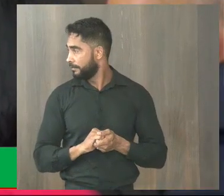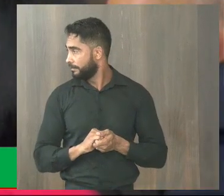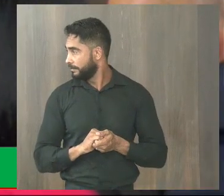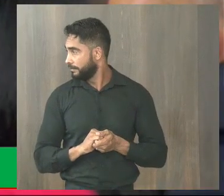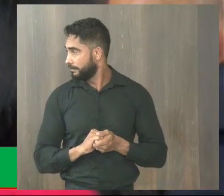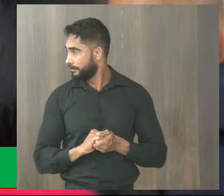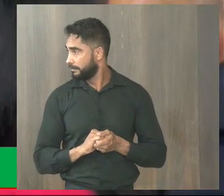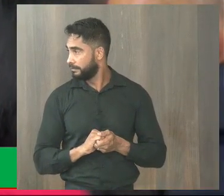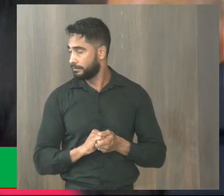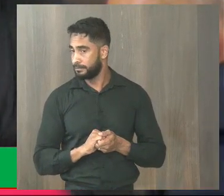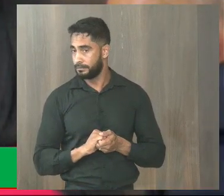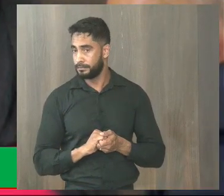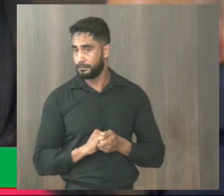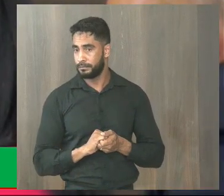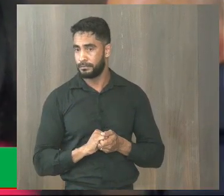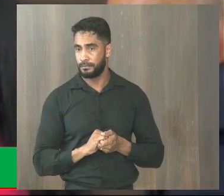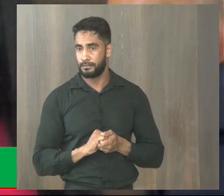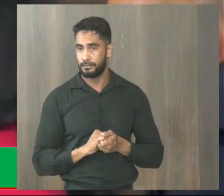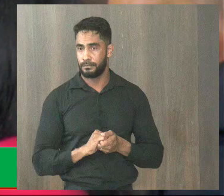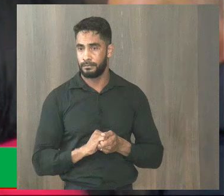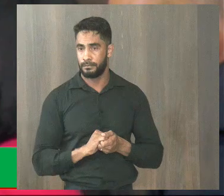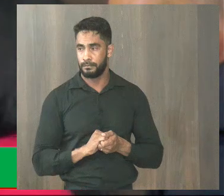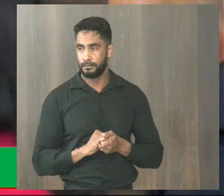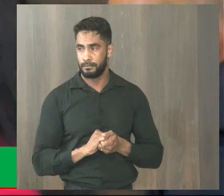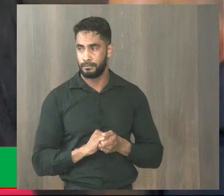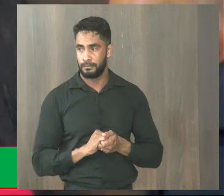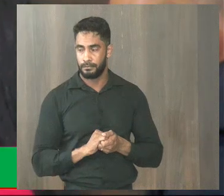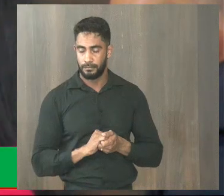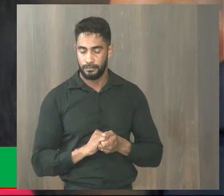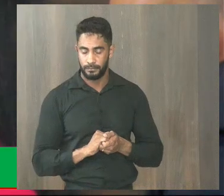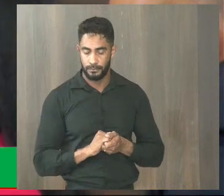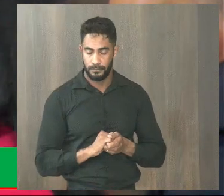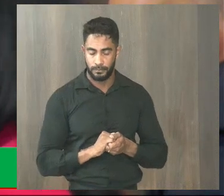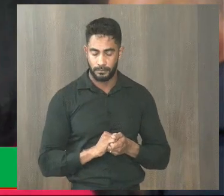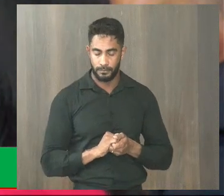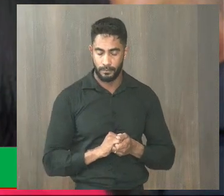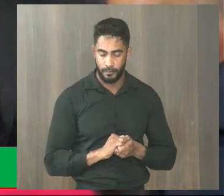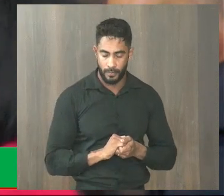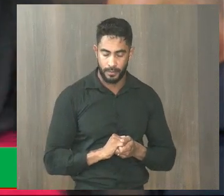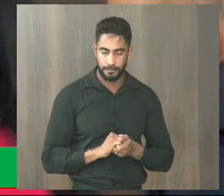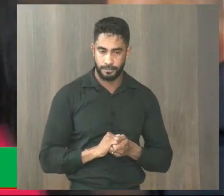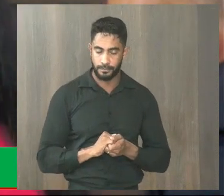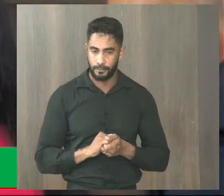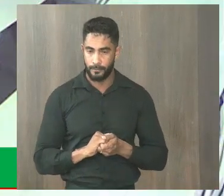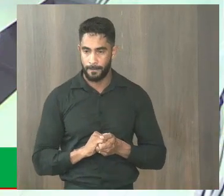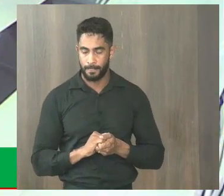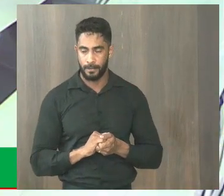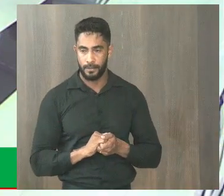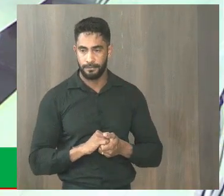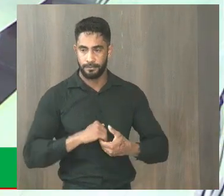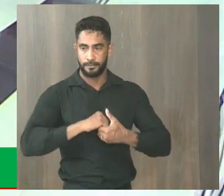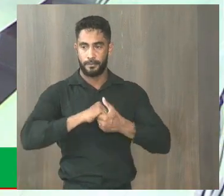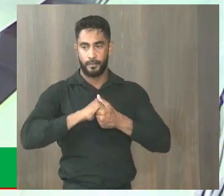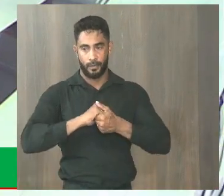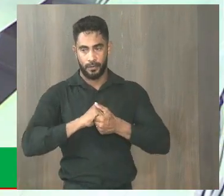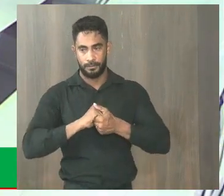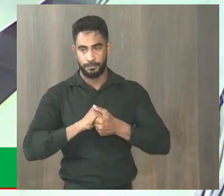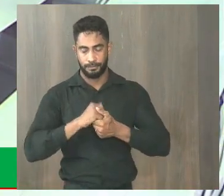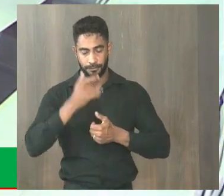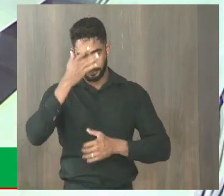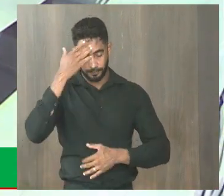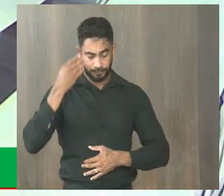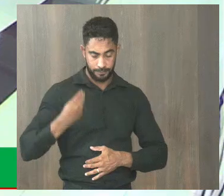Mais alguém quer fazer algum comentário? Com a palavra, senhor presidente. Com a palavra, vereadora Carmelina. Cumprimentar aqui o